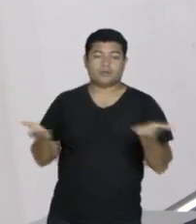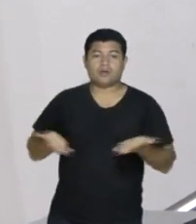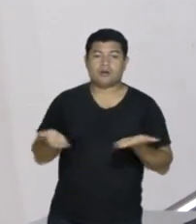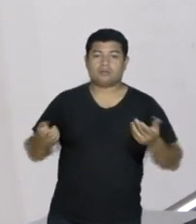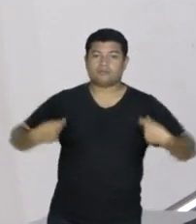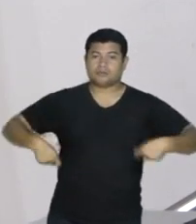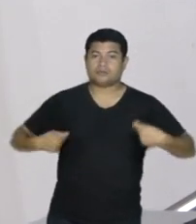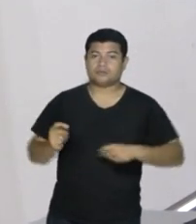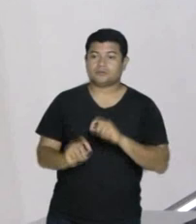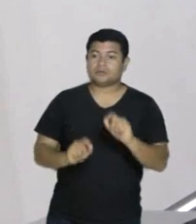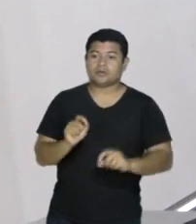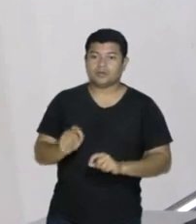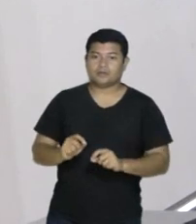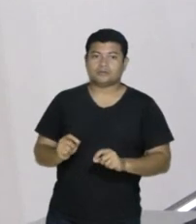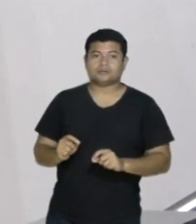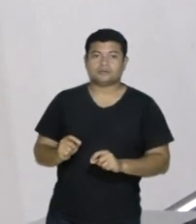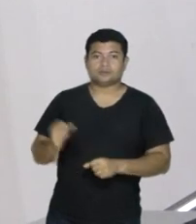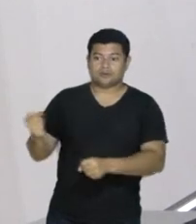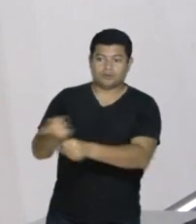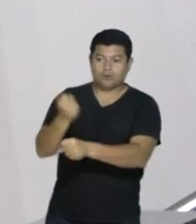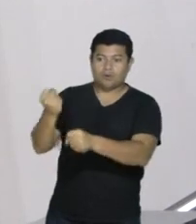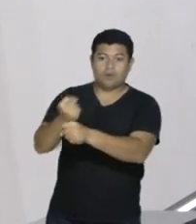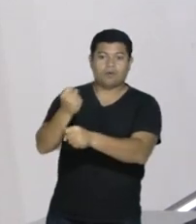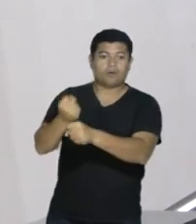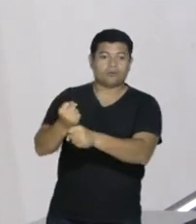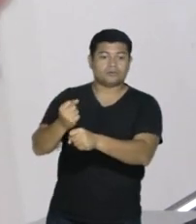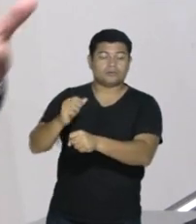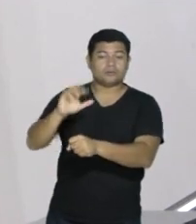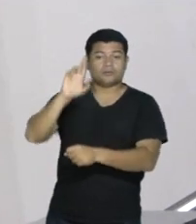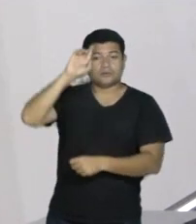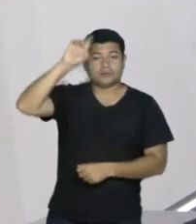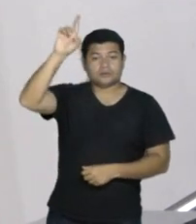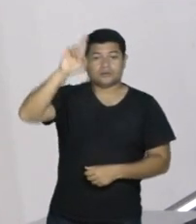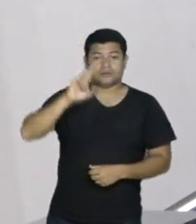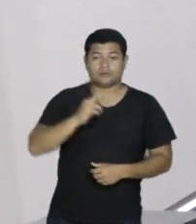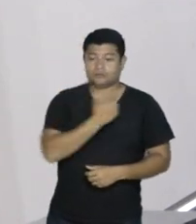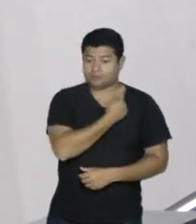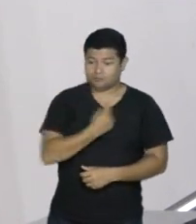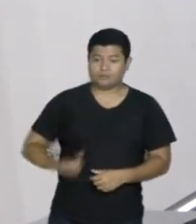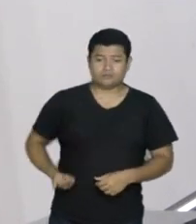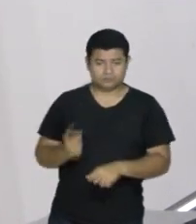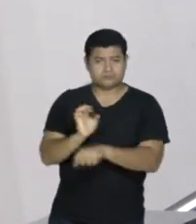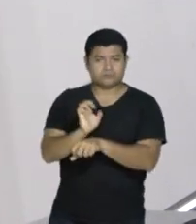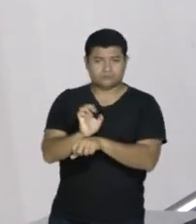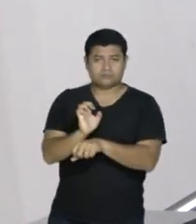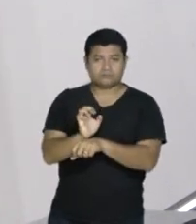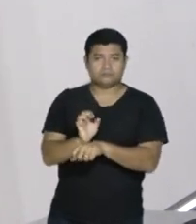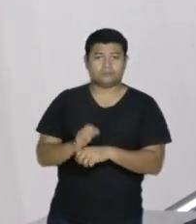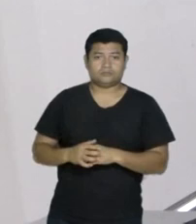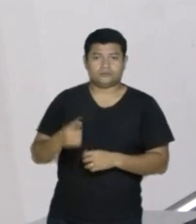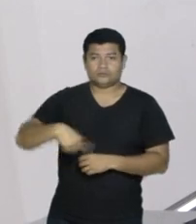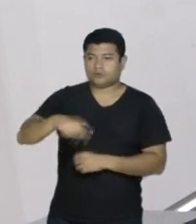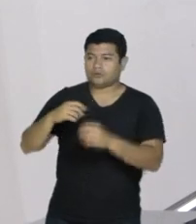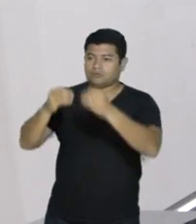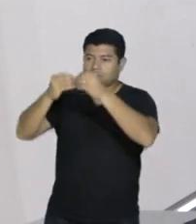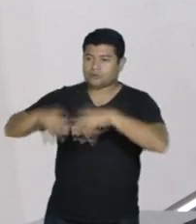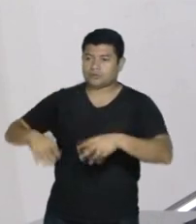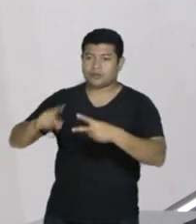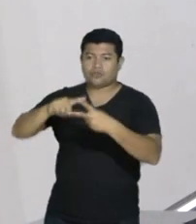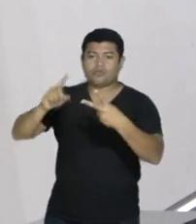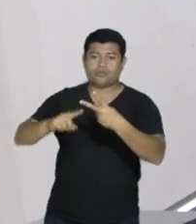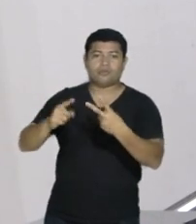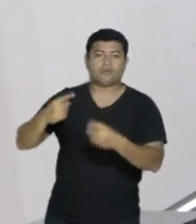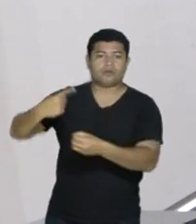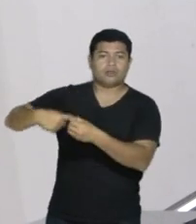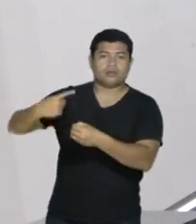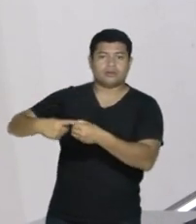de uma nova ponte mas que o governo do estado realiza essa obra que é uma ligação dos Municípios mas não podemos prejudicar dois municípios tendo